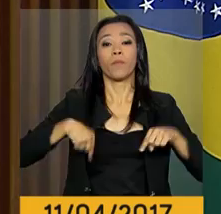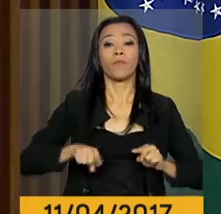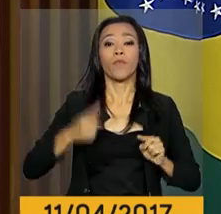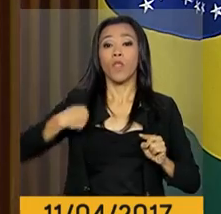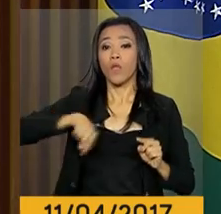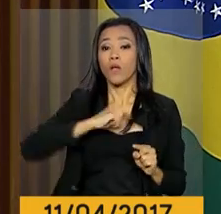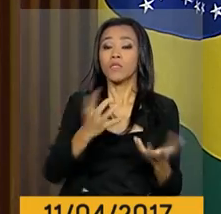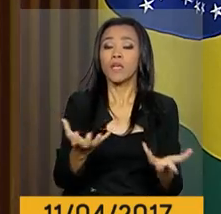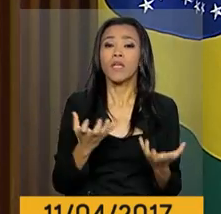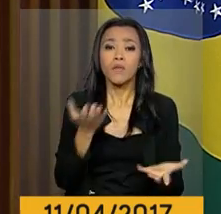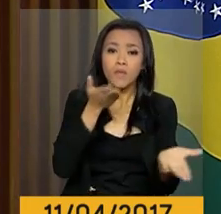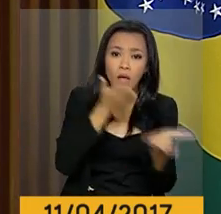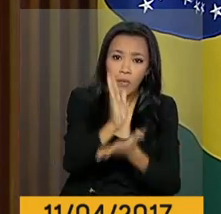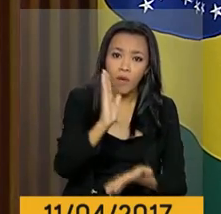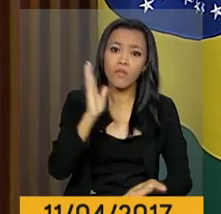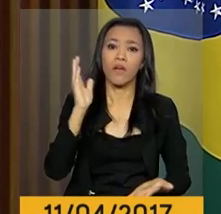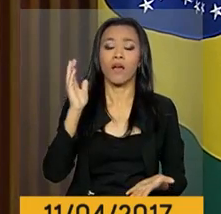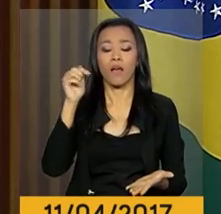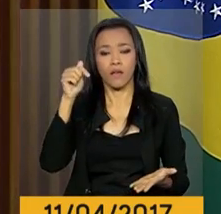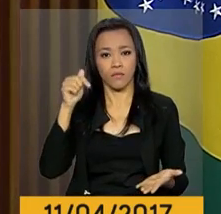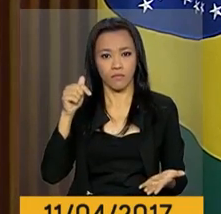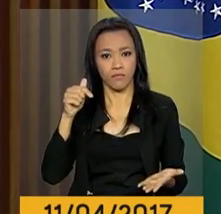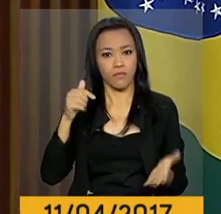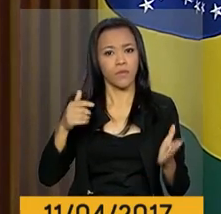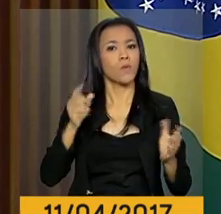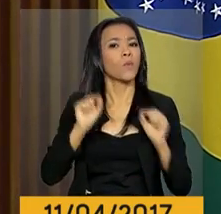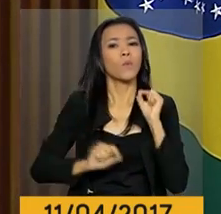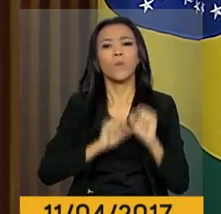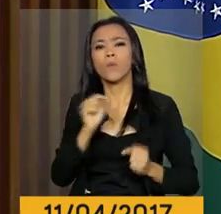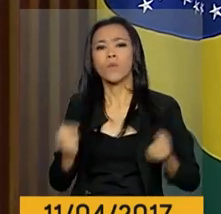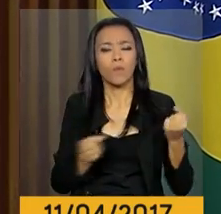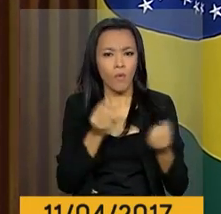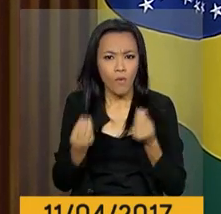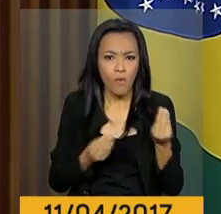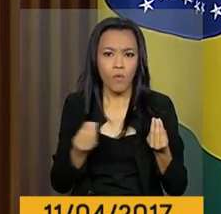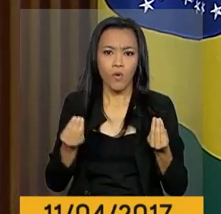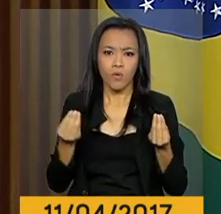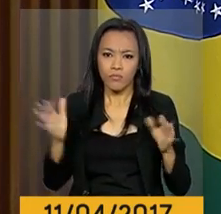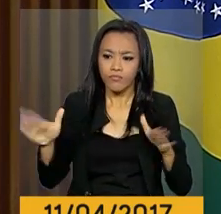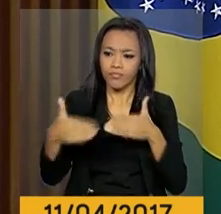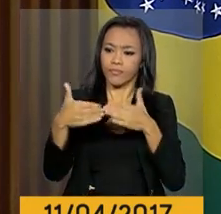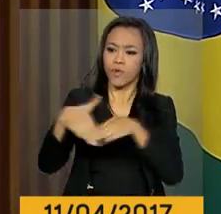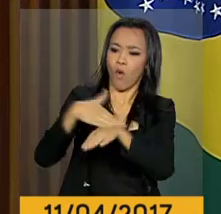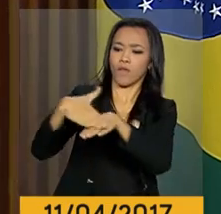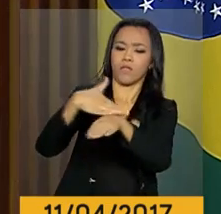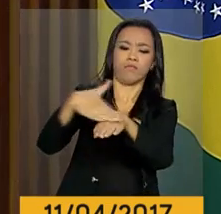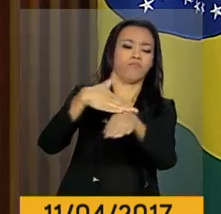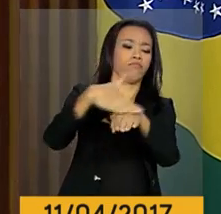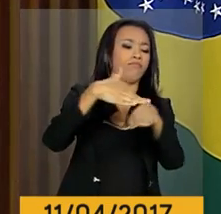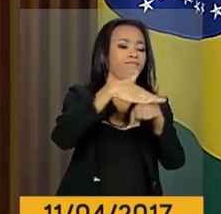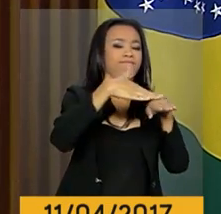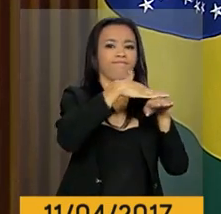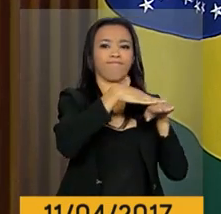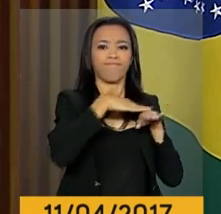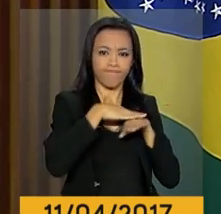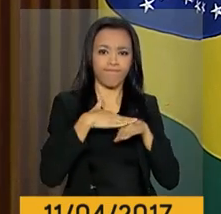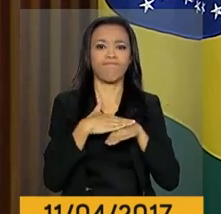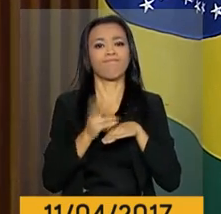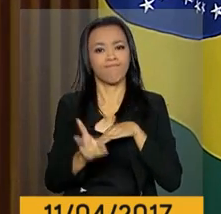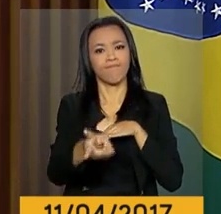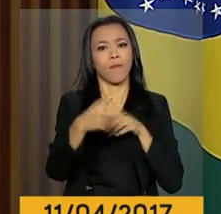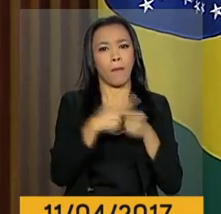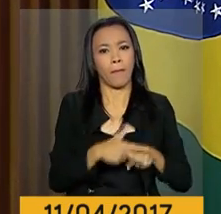buscar a aprovação mas buscar a aprovação por meio do Diálogo que é o que tem sido feito entre nós outros eh e